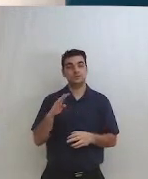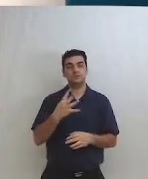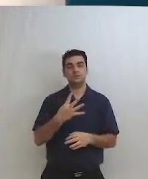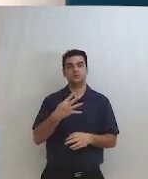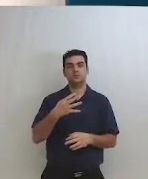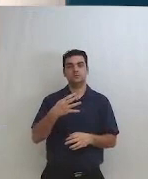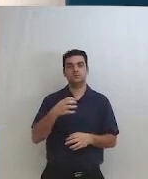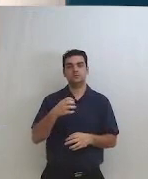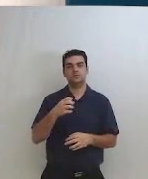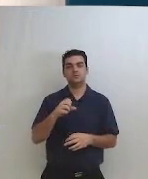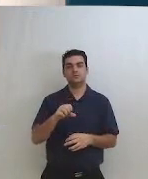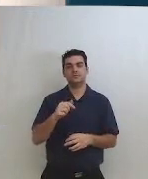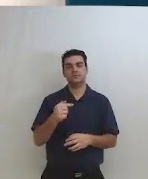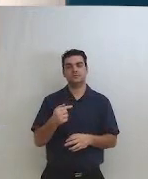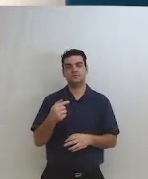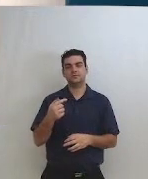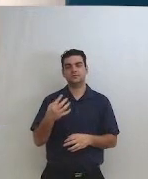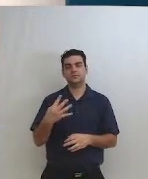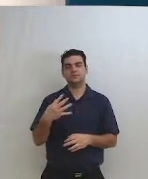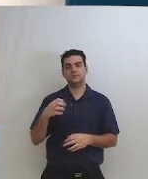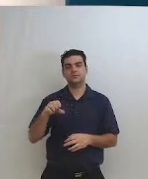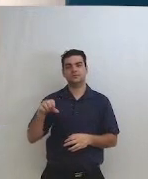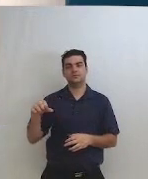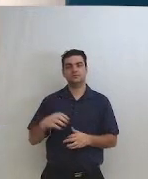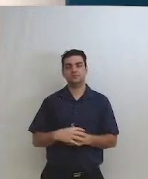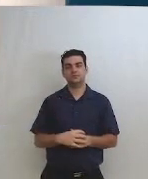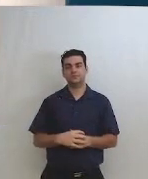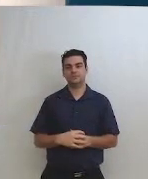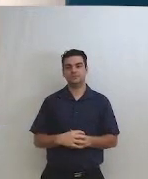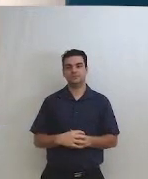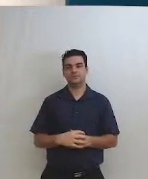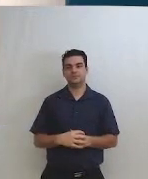497-699. Ministro Sebastião Reis.